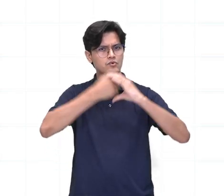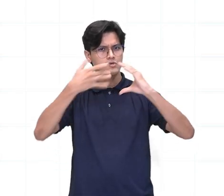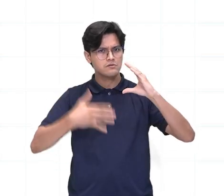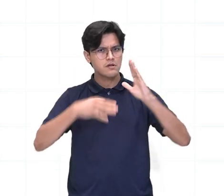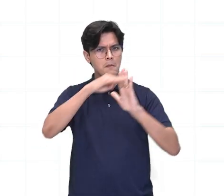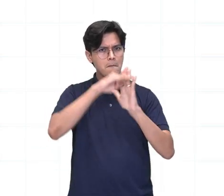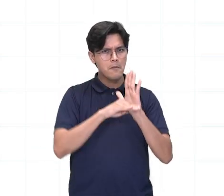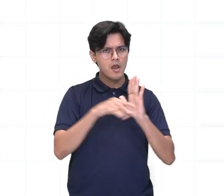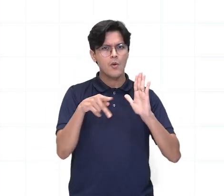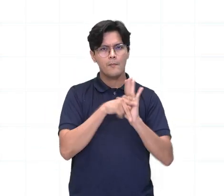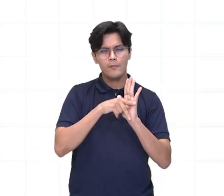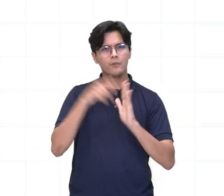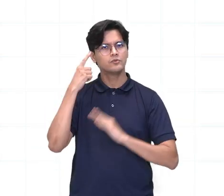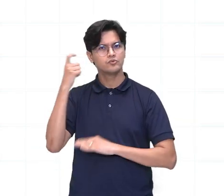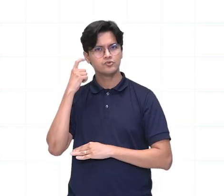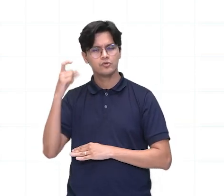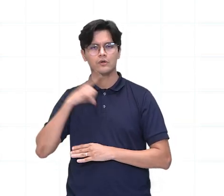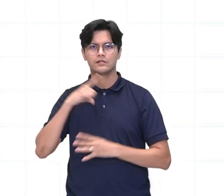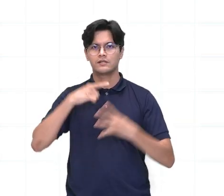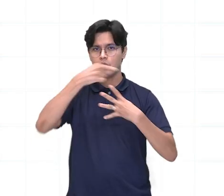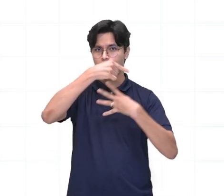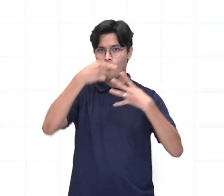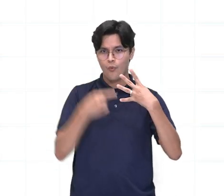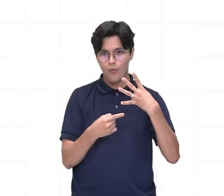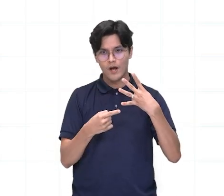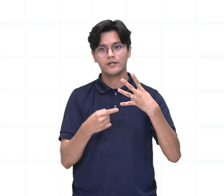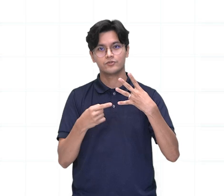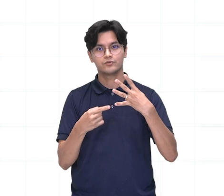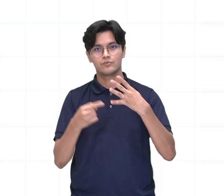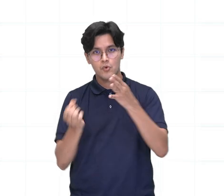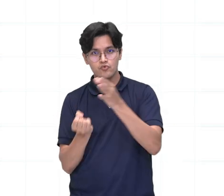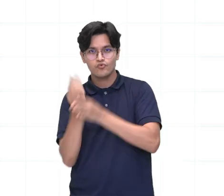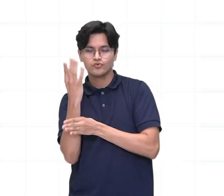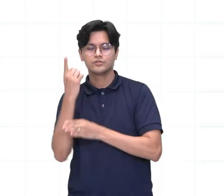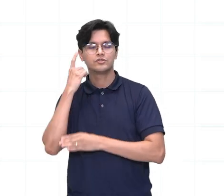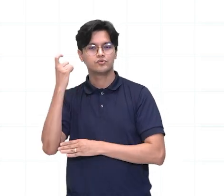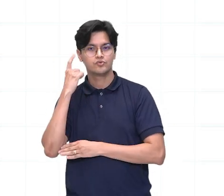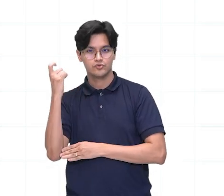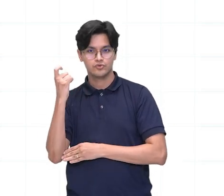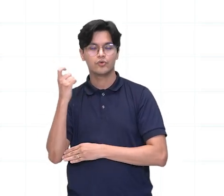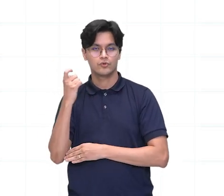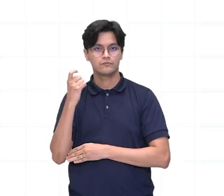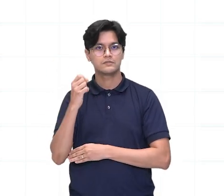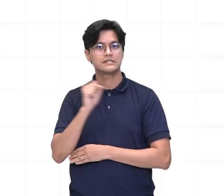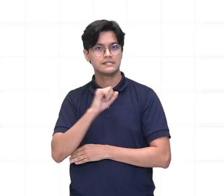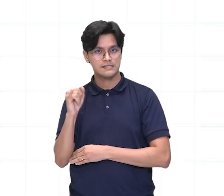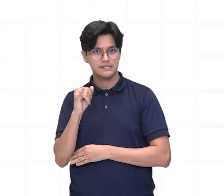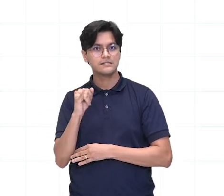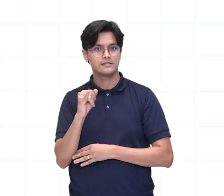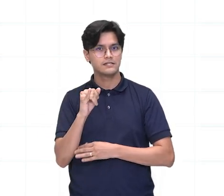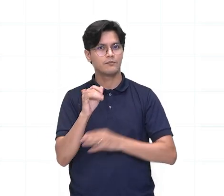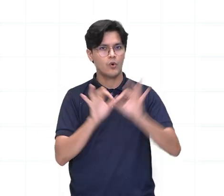4 os elementos formadores do som. E é articulando esses 4